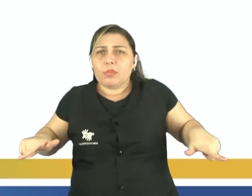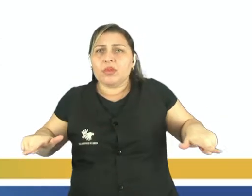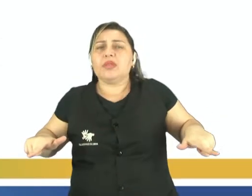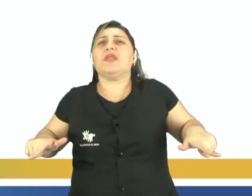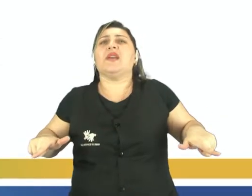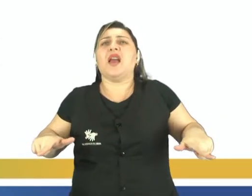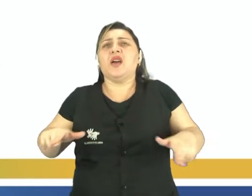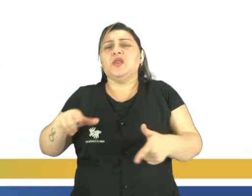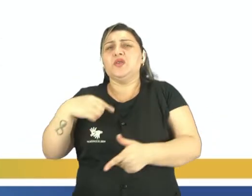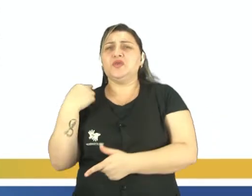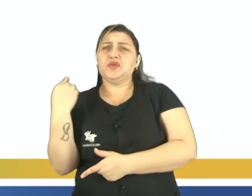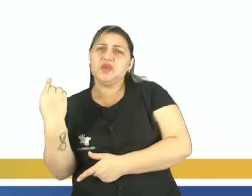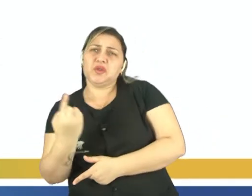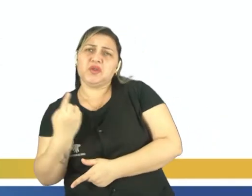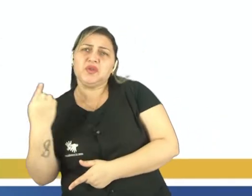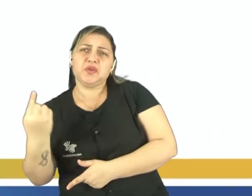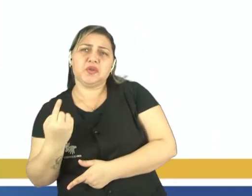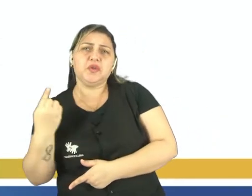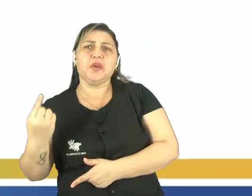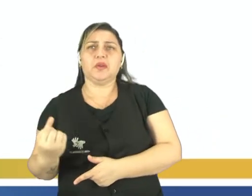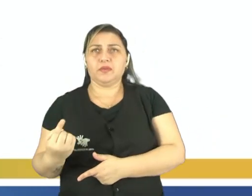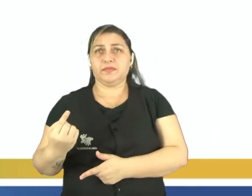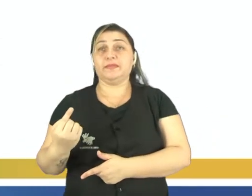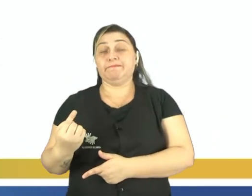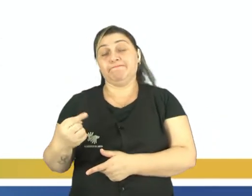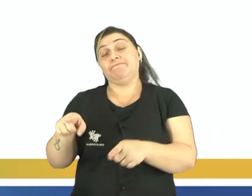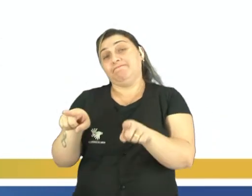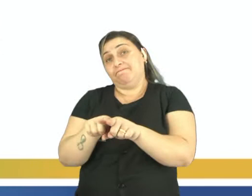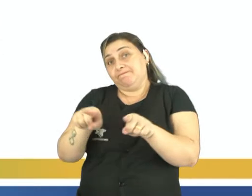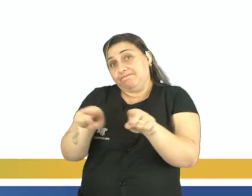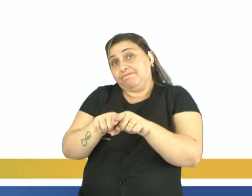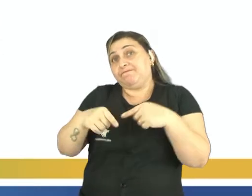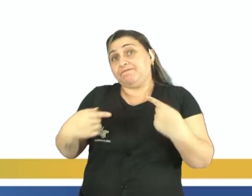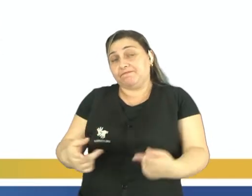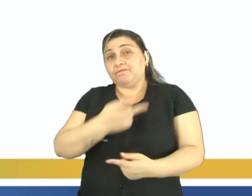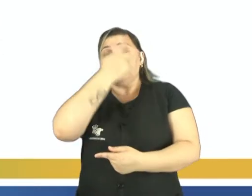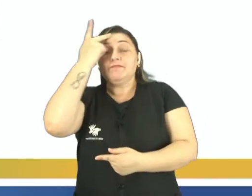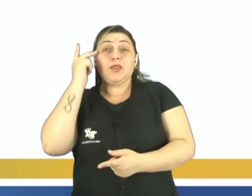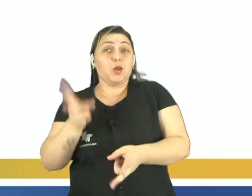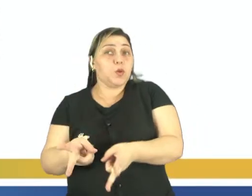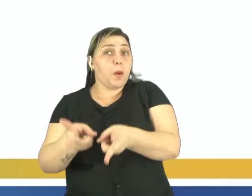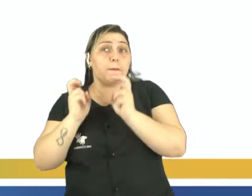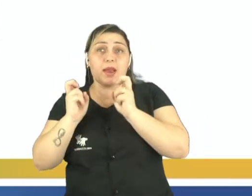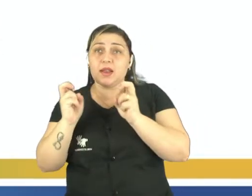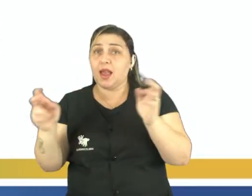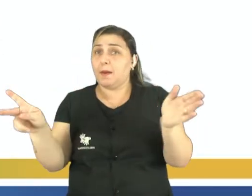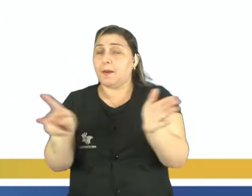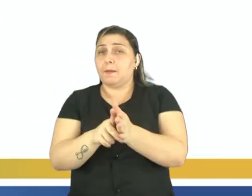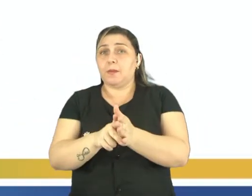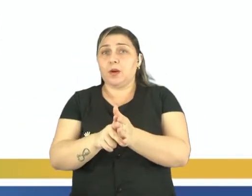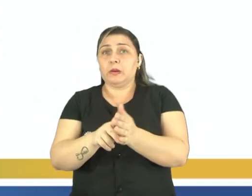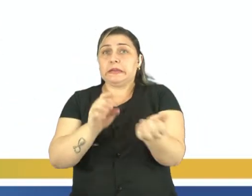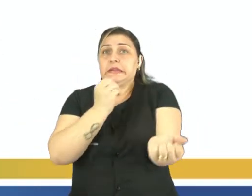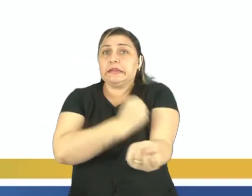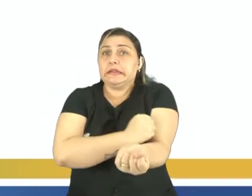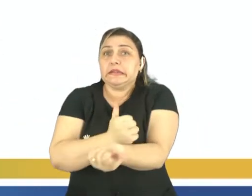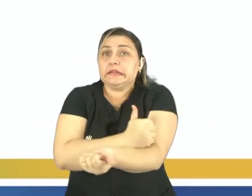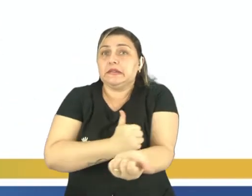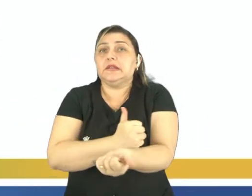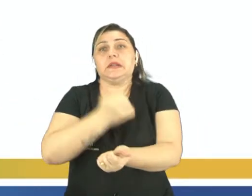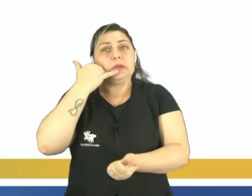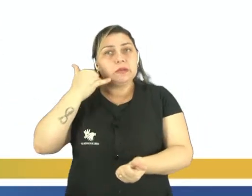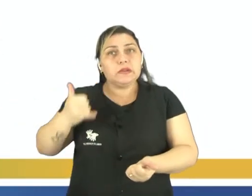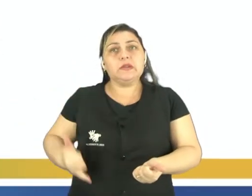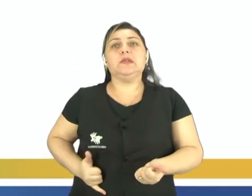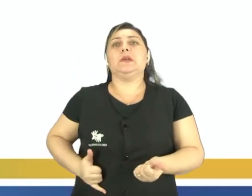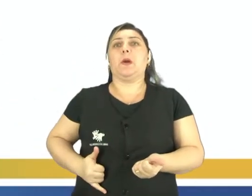incompletude, solidão e por aí vai. Apesar disso, muita gente não percebe a própria fixação naquilo. E aí mora